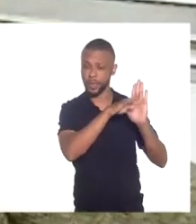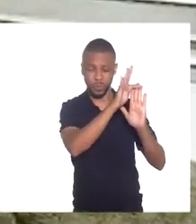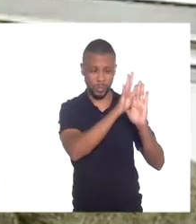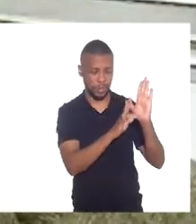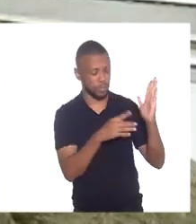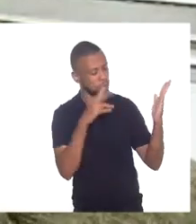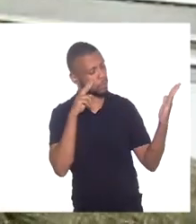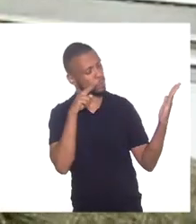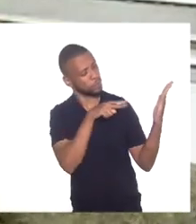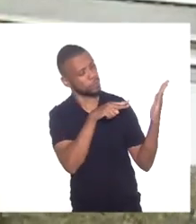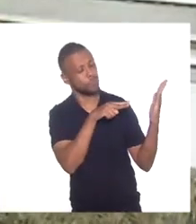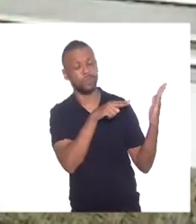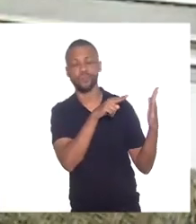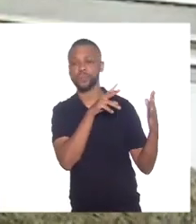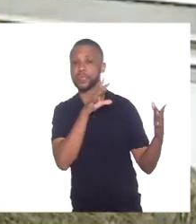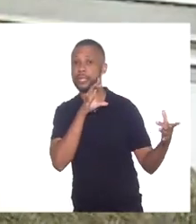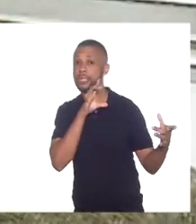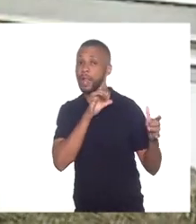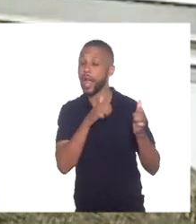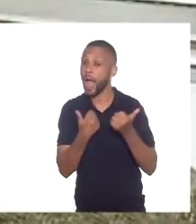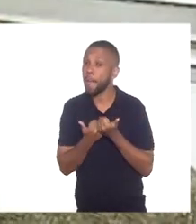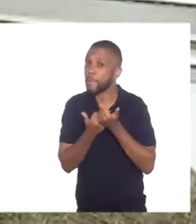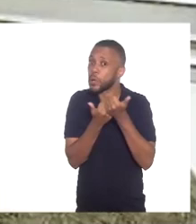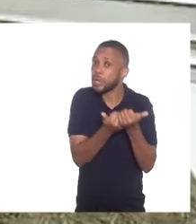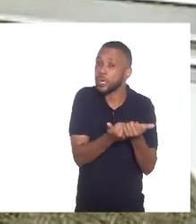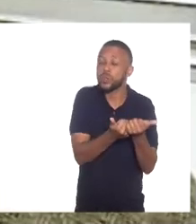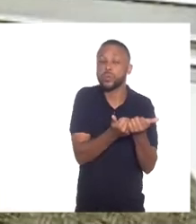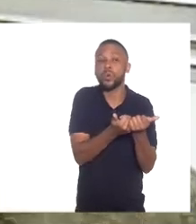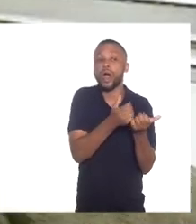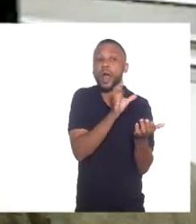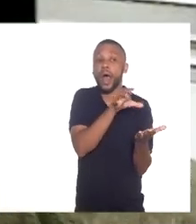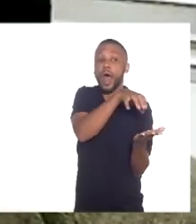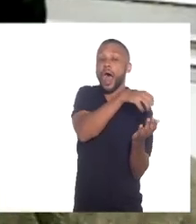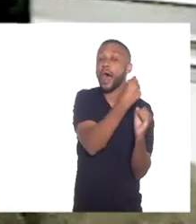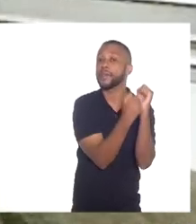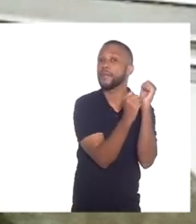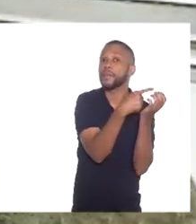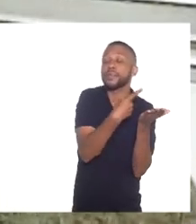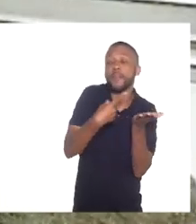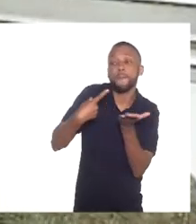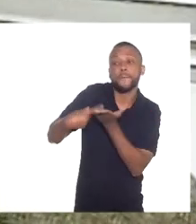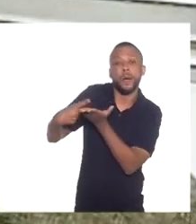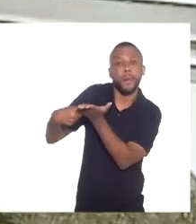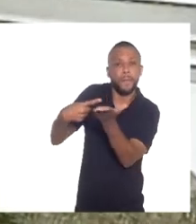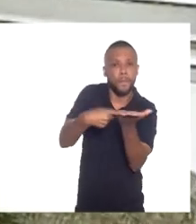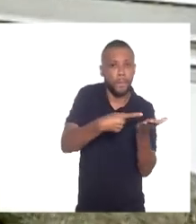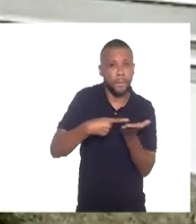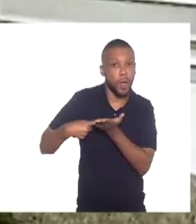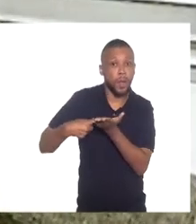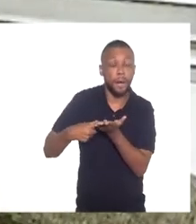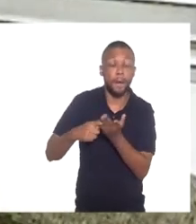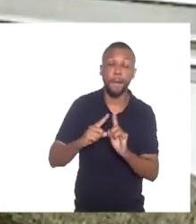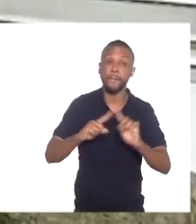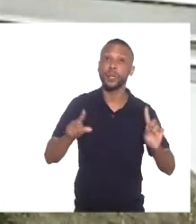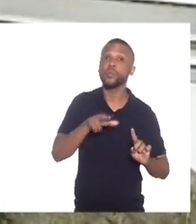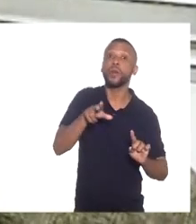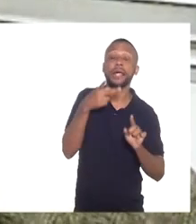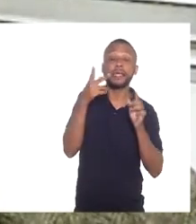pela ótica das concessionárias, não pela ótica do que seja correto e